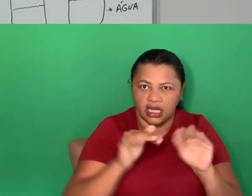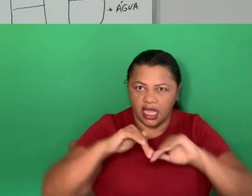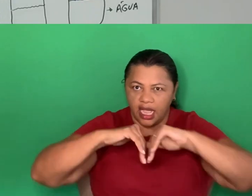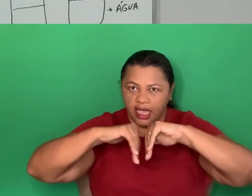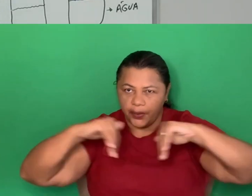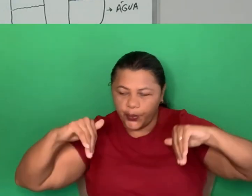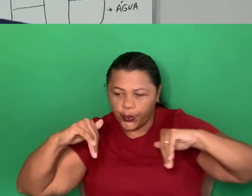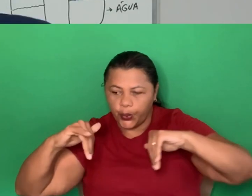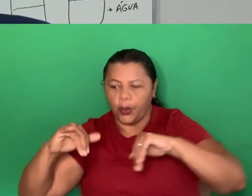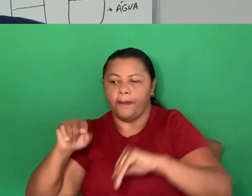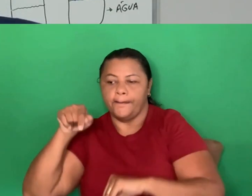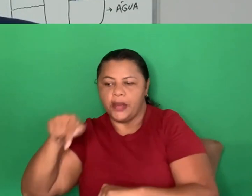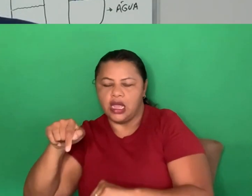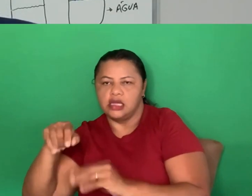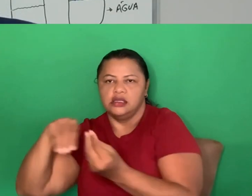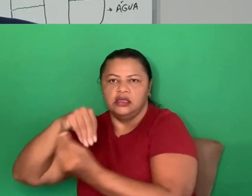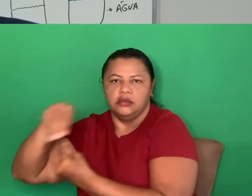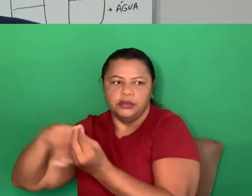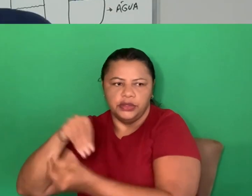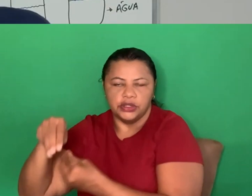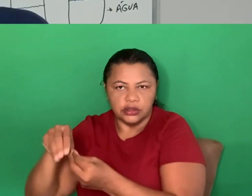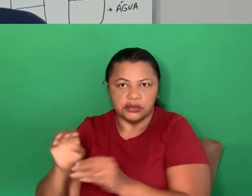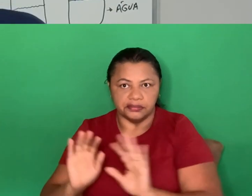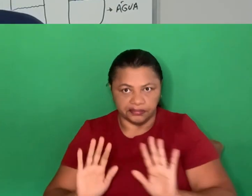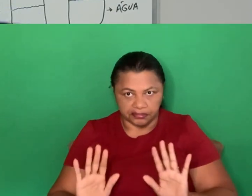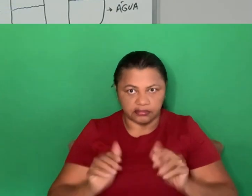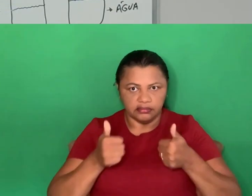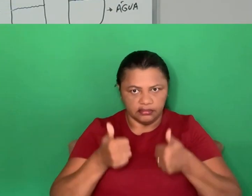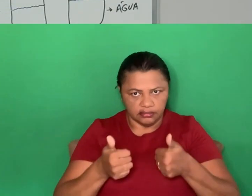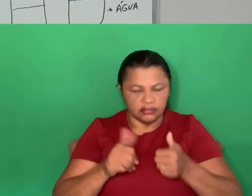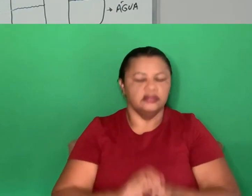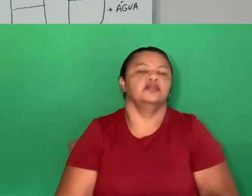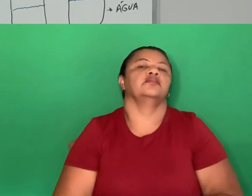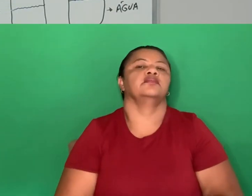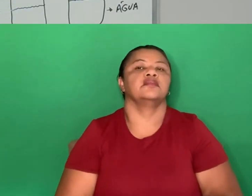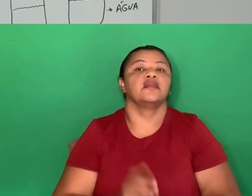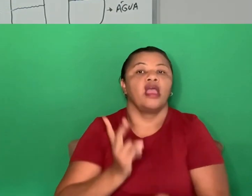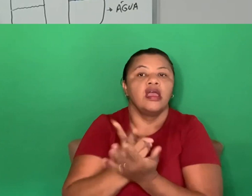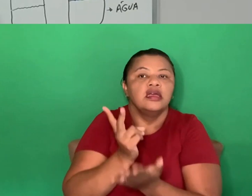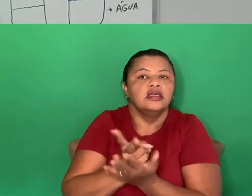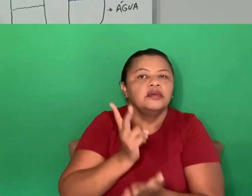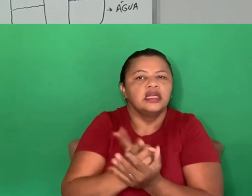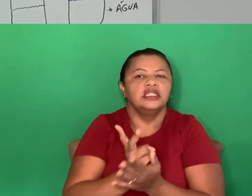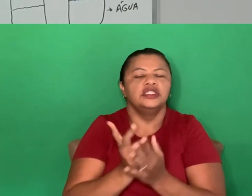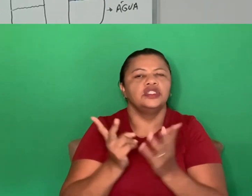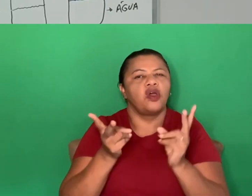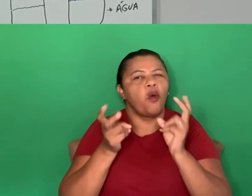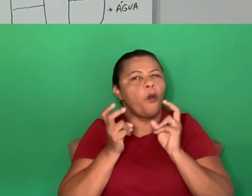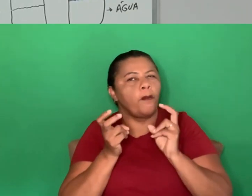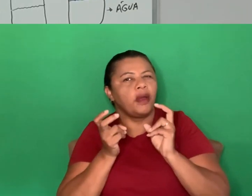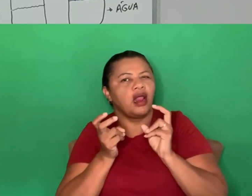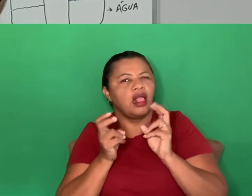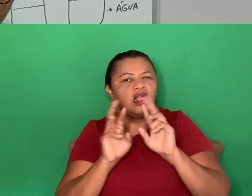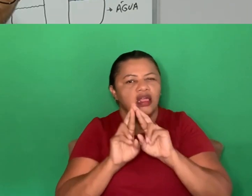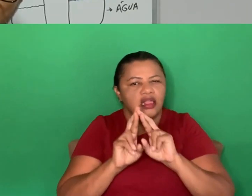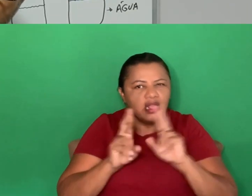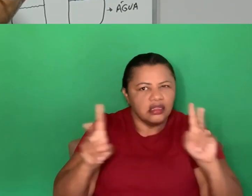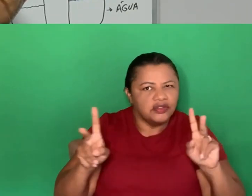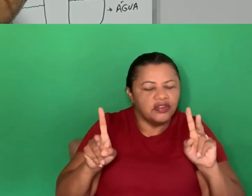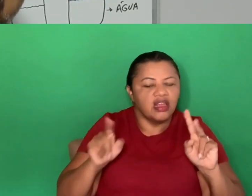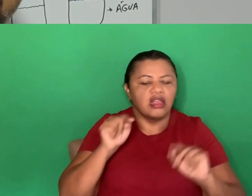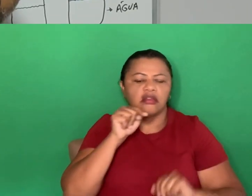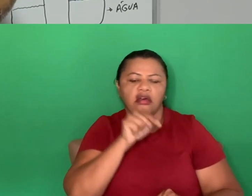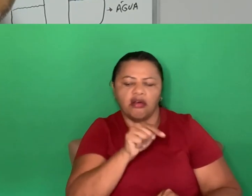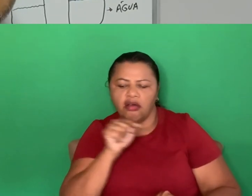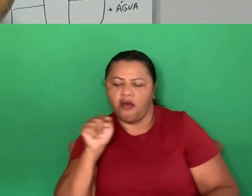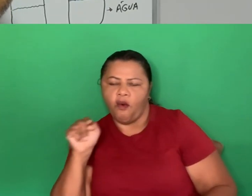região do universo isolada para um estudo. O que é isso? Qualquer coisa. Eu vou estudar esse pincel. Tá? Como